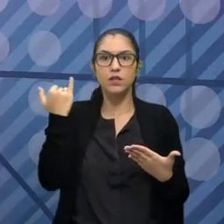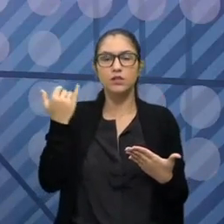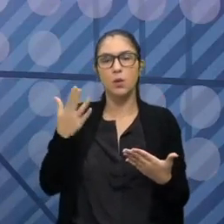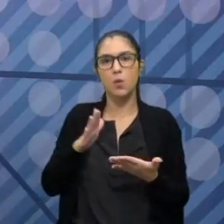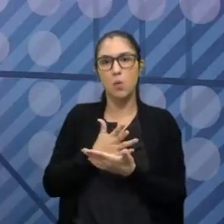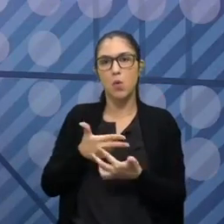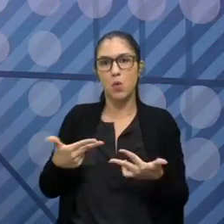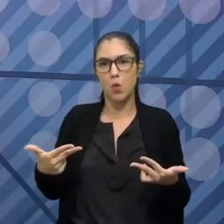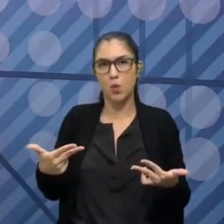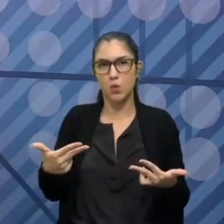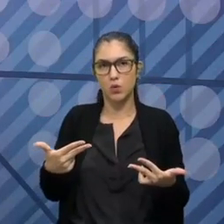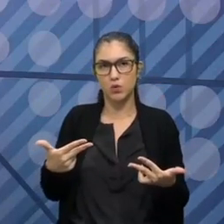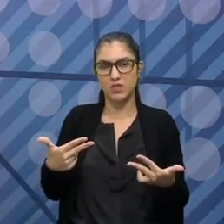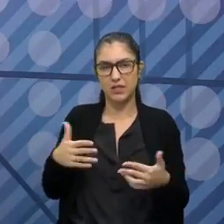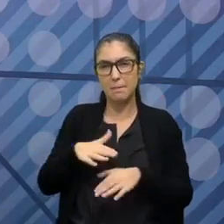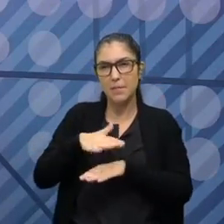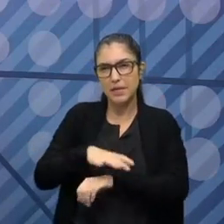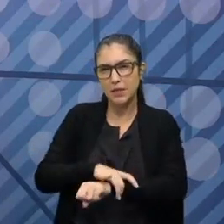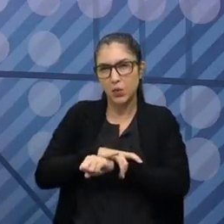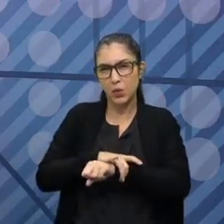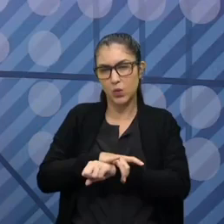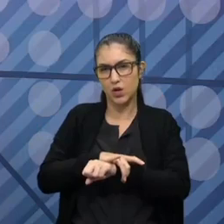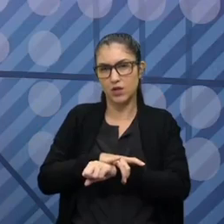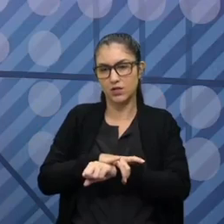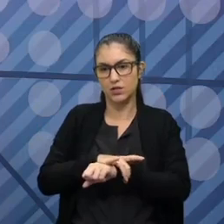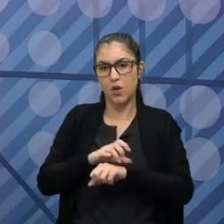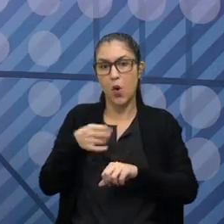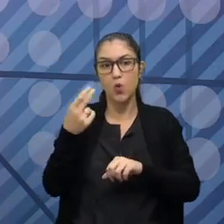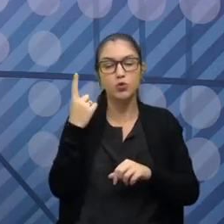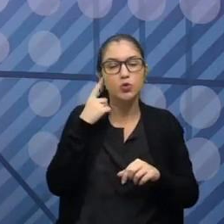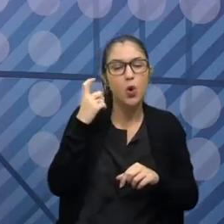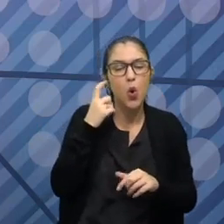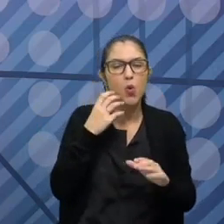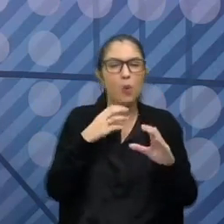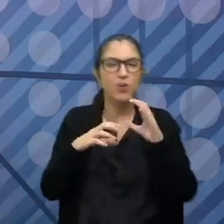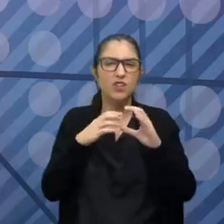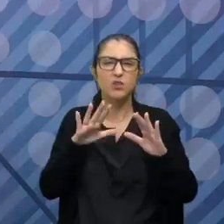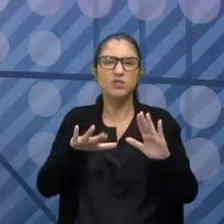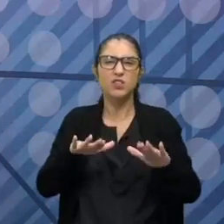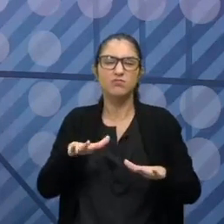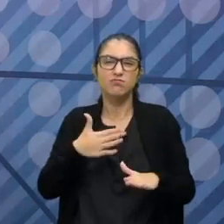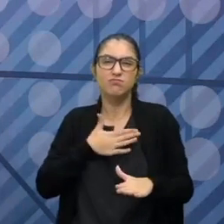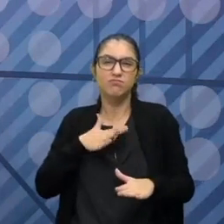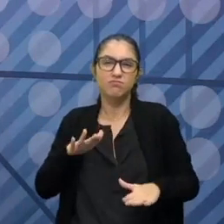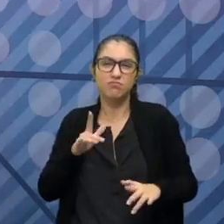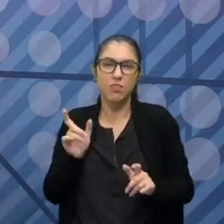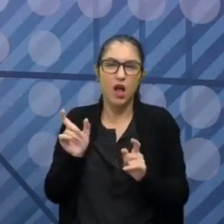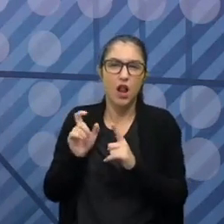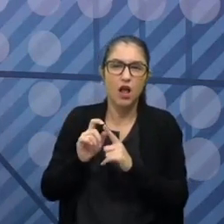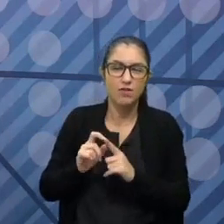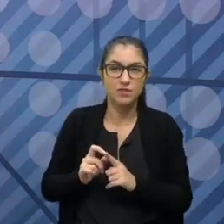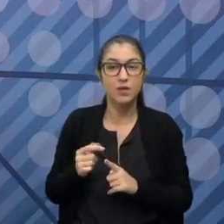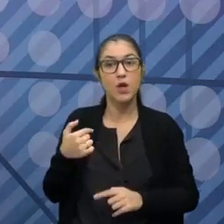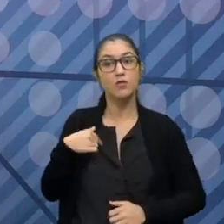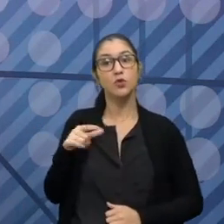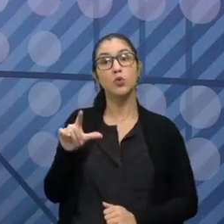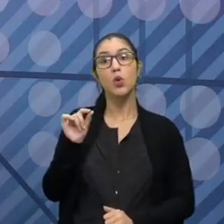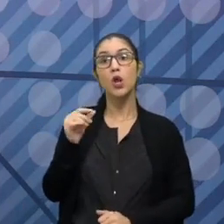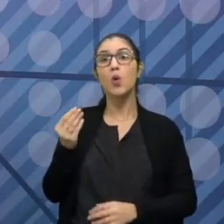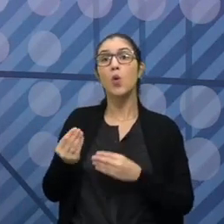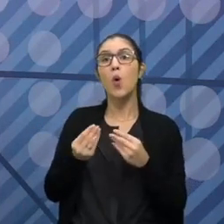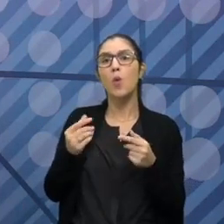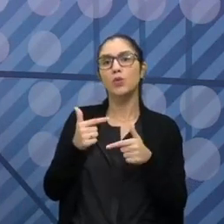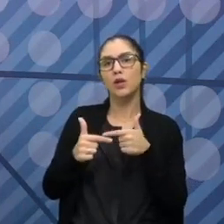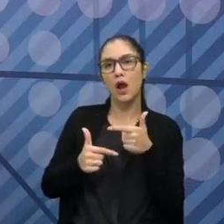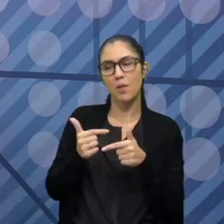alguma coisa, motivos mais de segurança do que propriamente do som, da comunicação, das palavras. E aí eu vou escolher como que eu